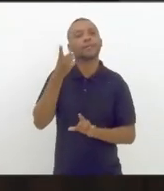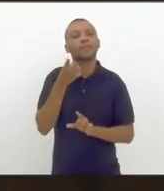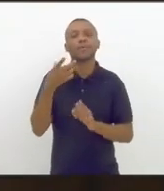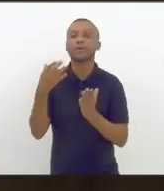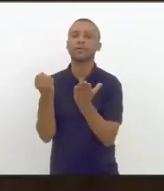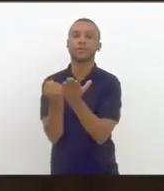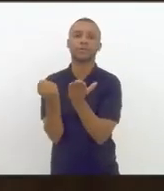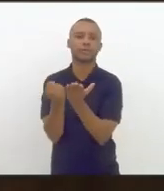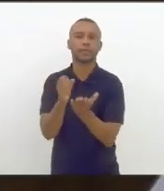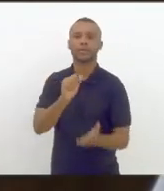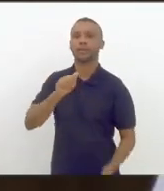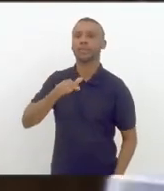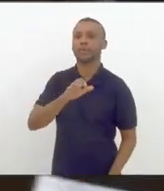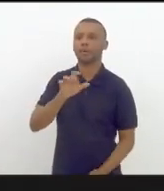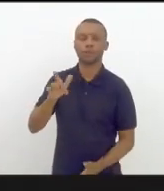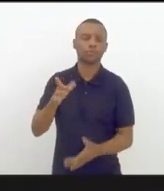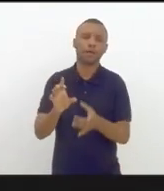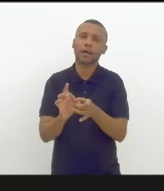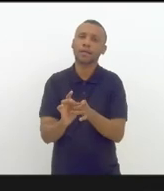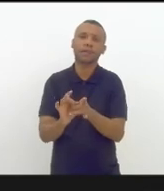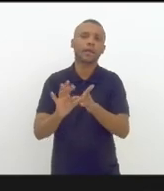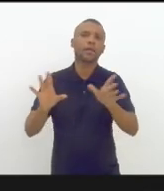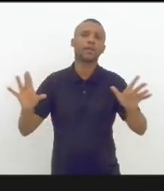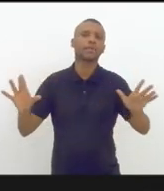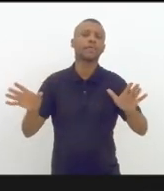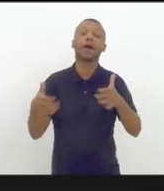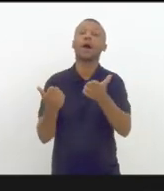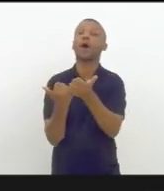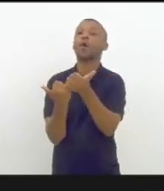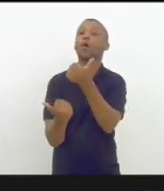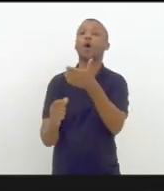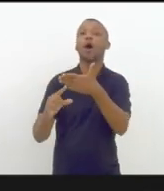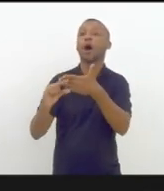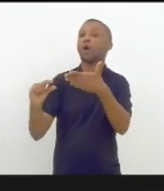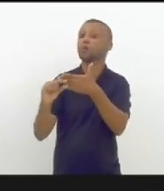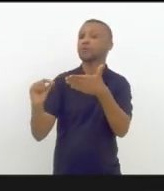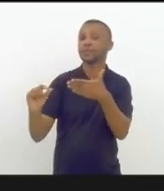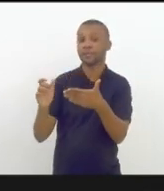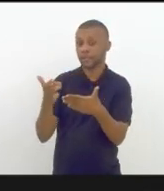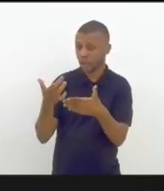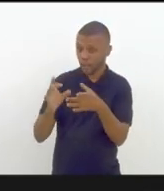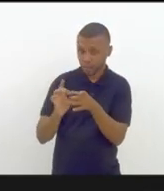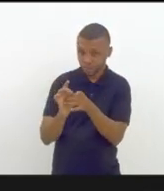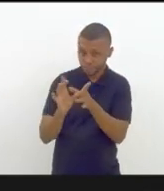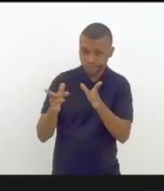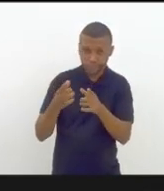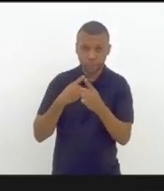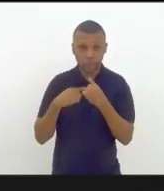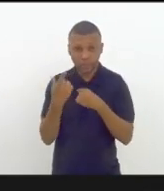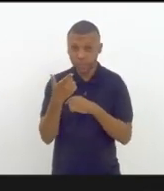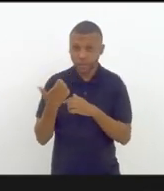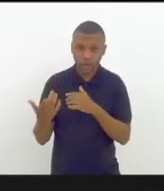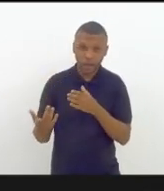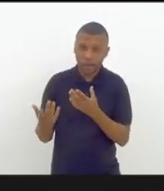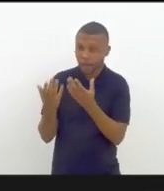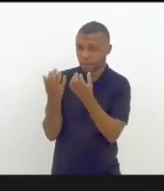É, está aberto a coautoria, se alguém desejar. Um